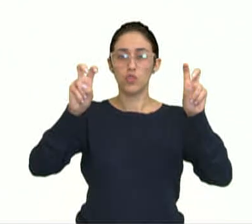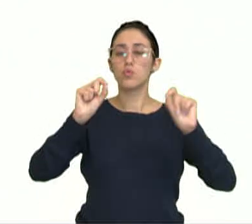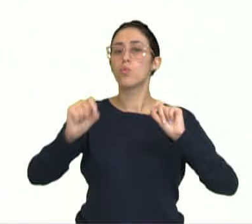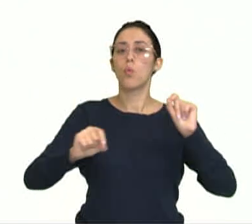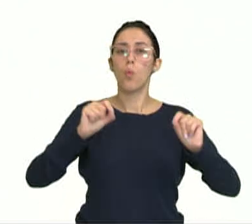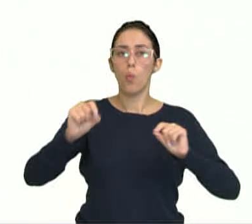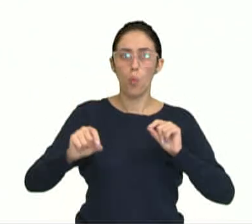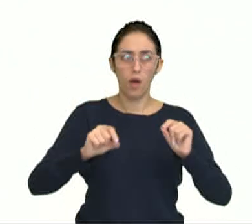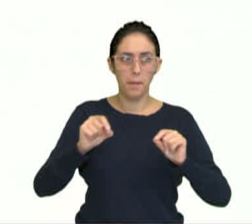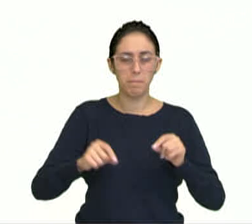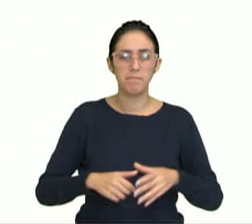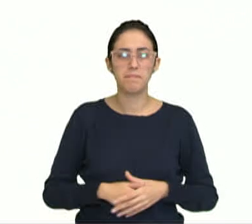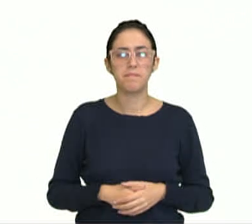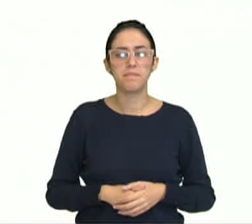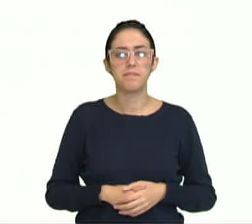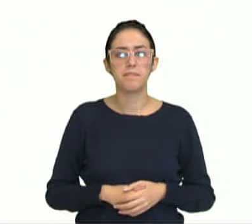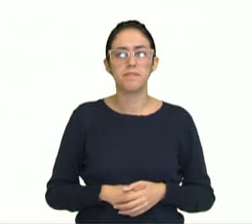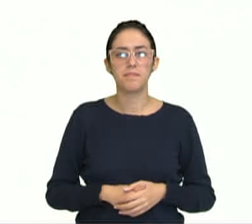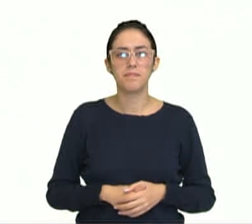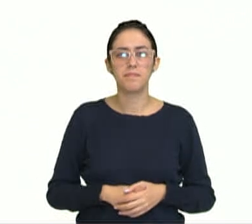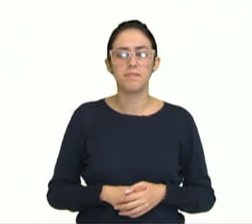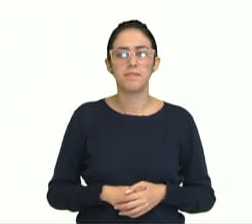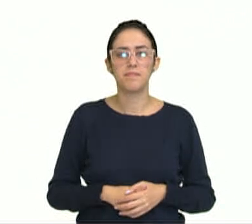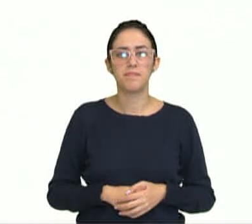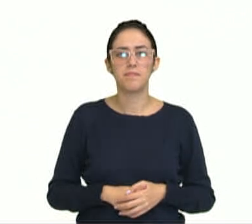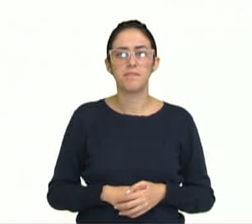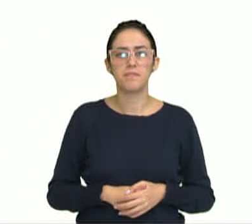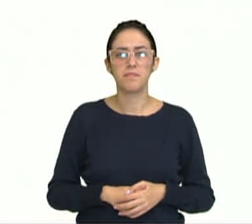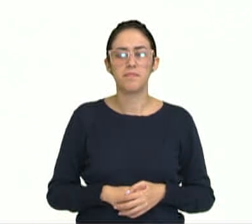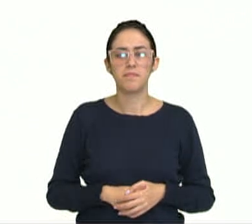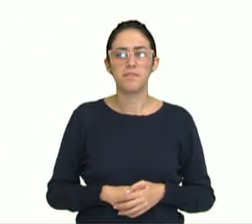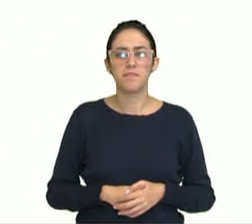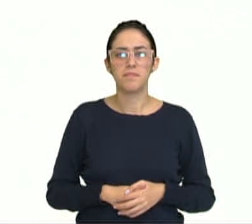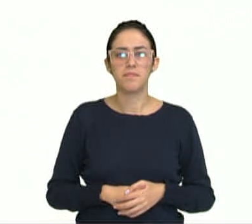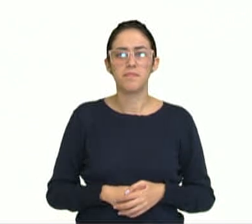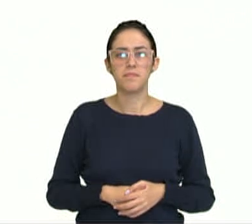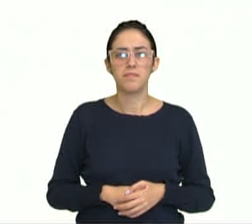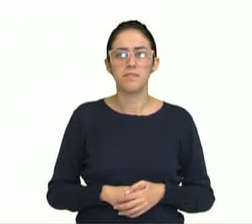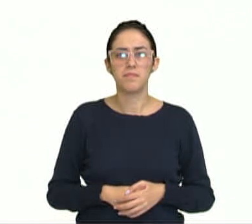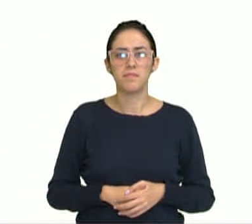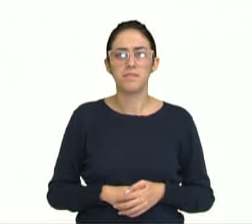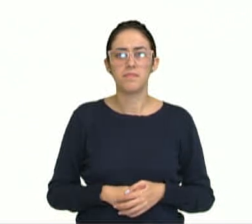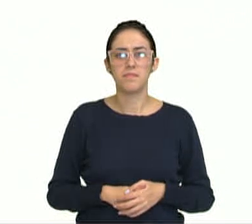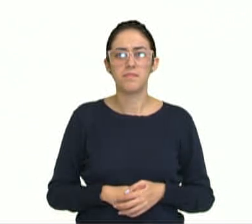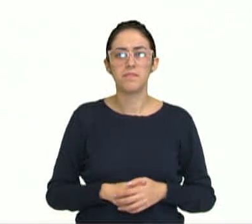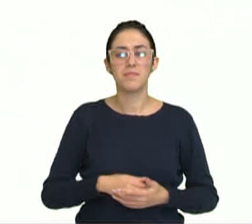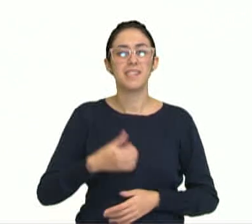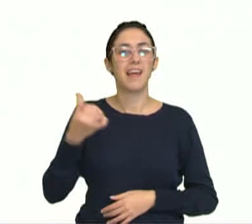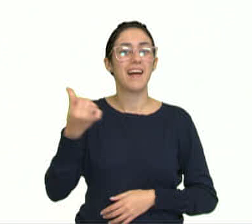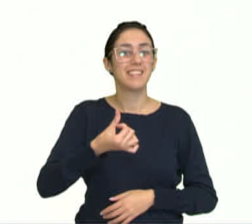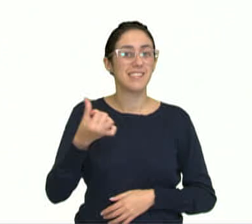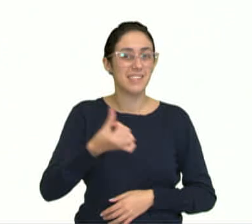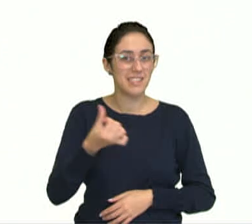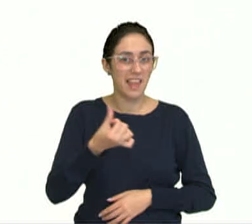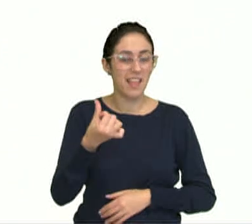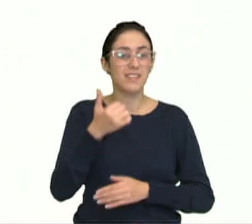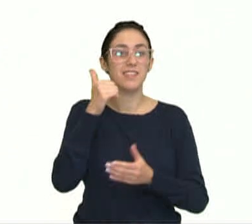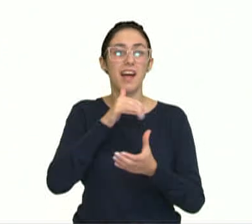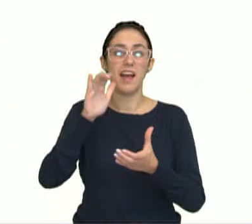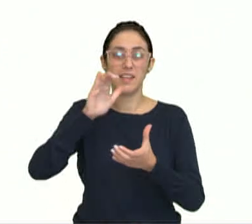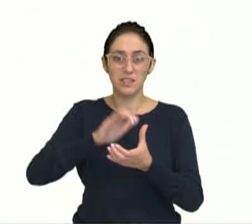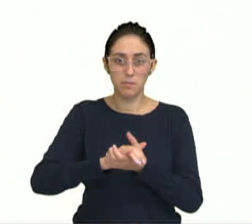The Sixth Wife of Henry VIII, Catherine Parr. A sexta esposa de